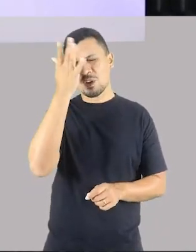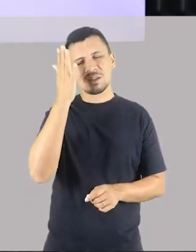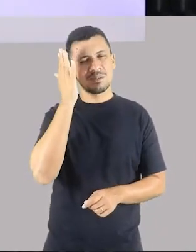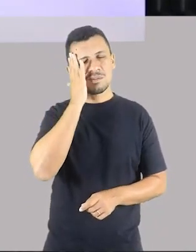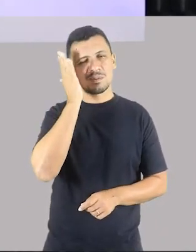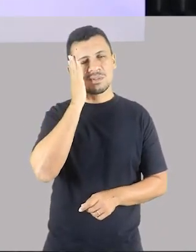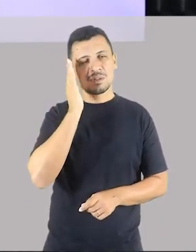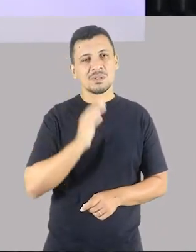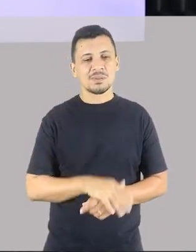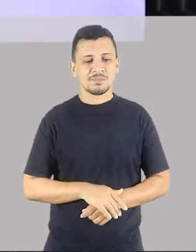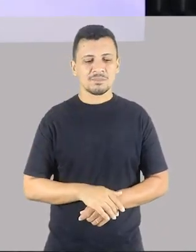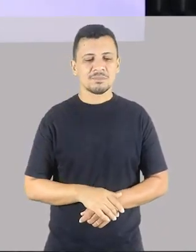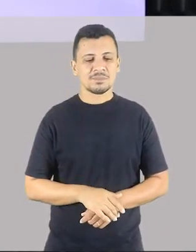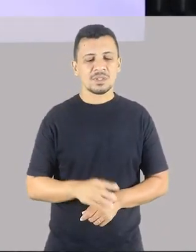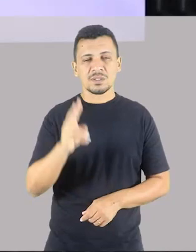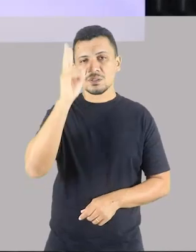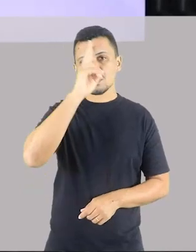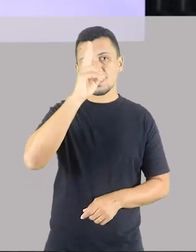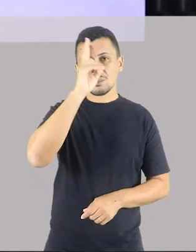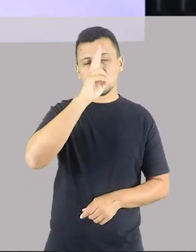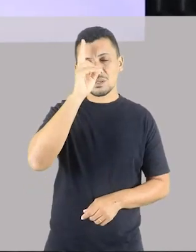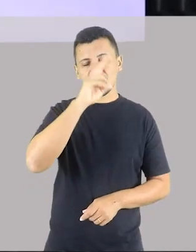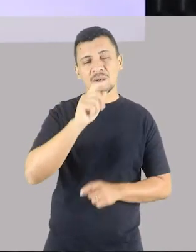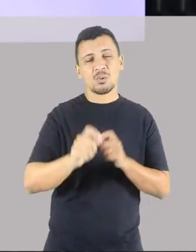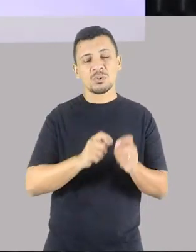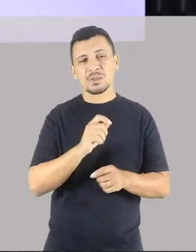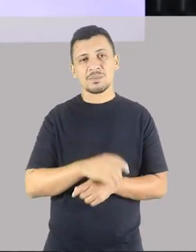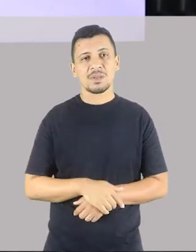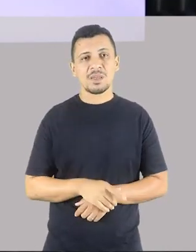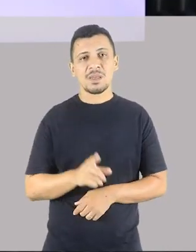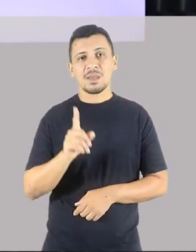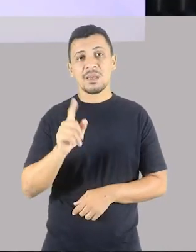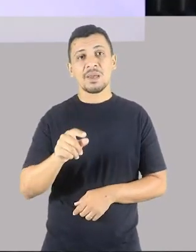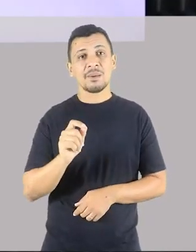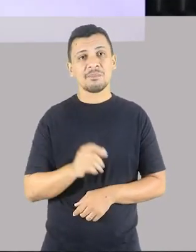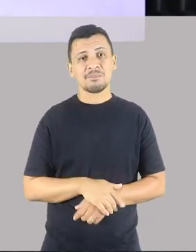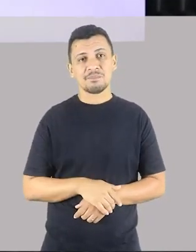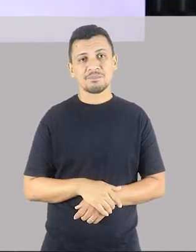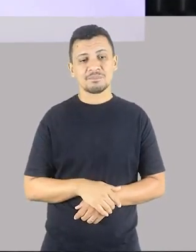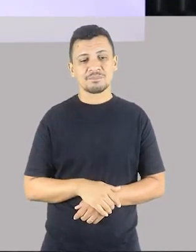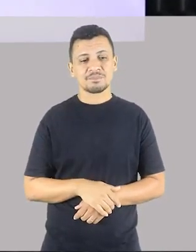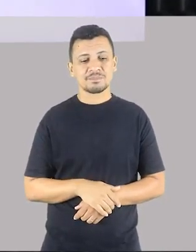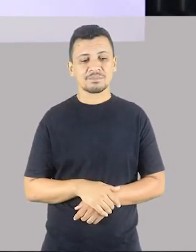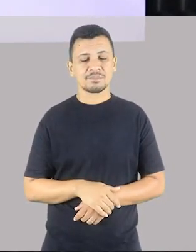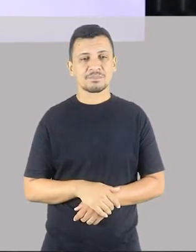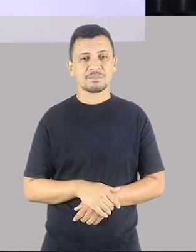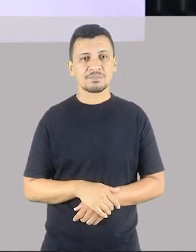O que é a gradação? Vamos lembrar, a gradação consiste em você